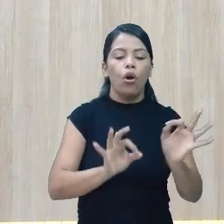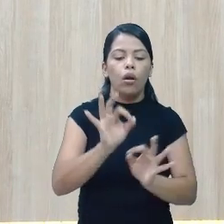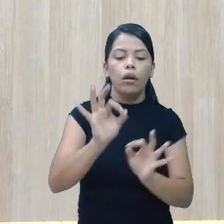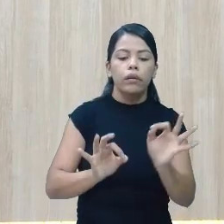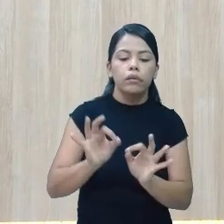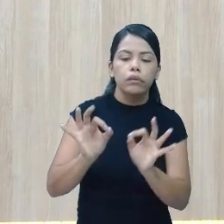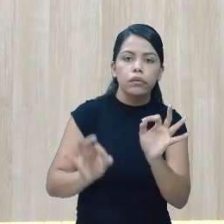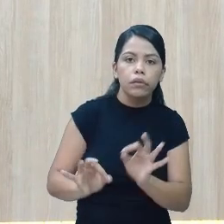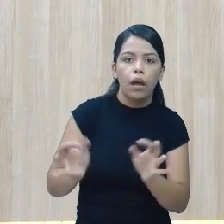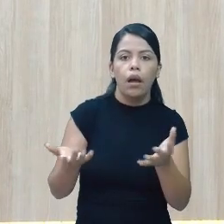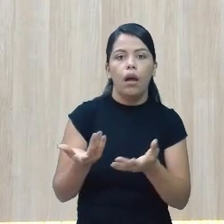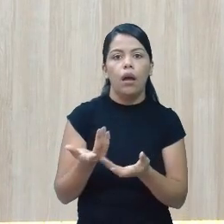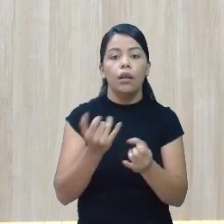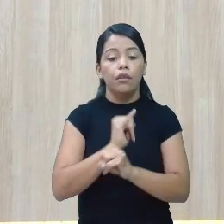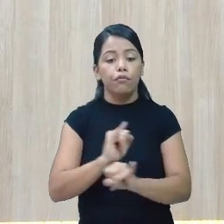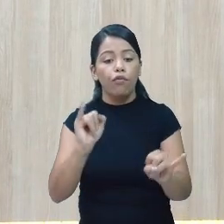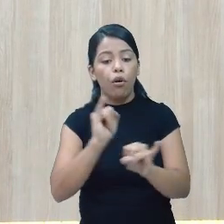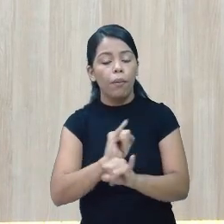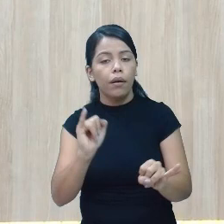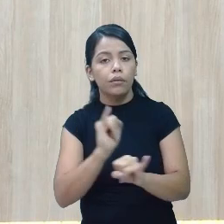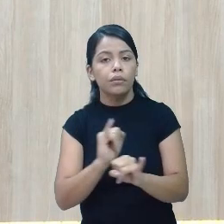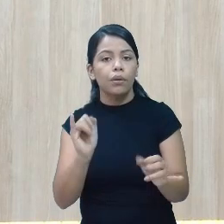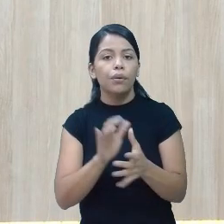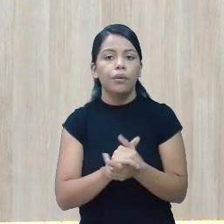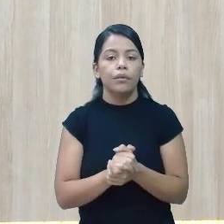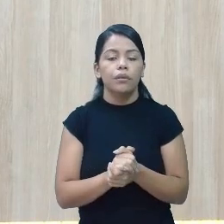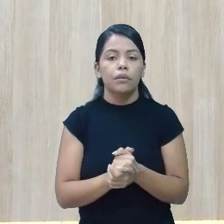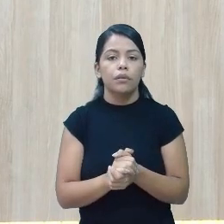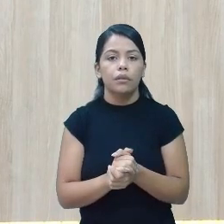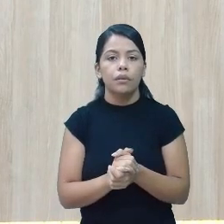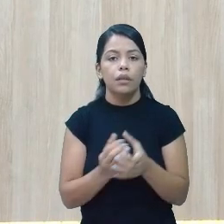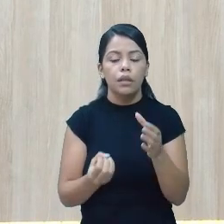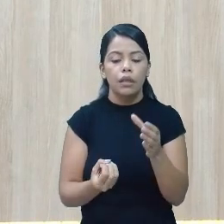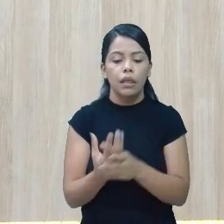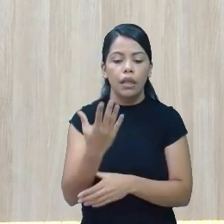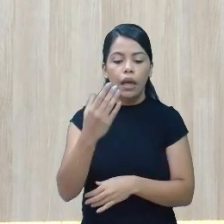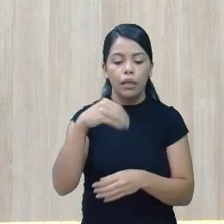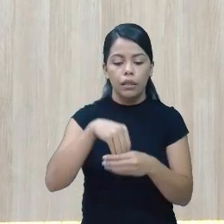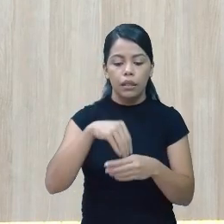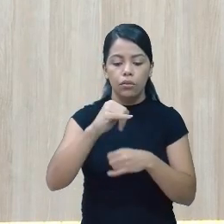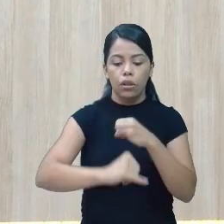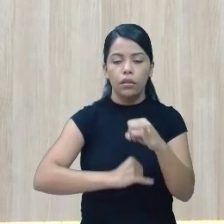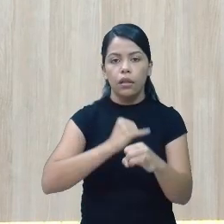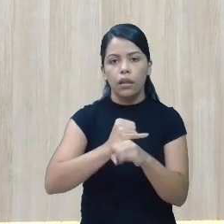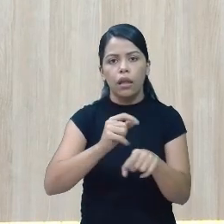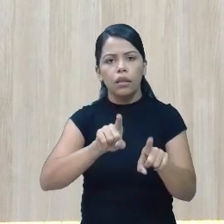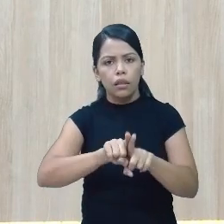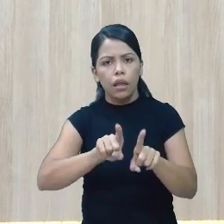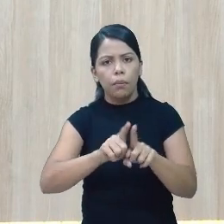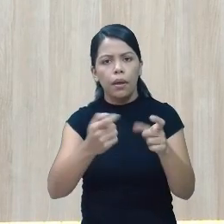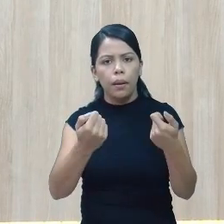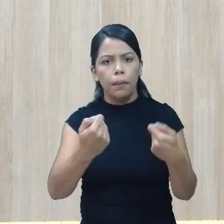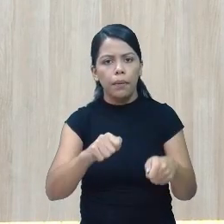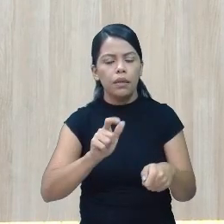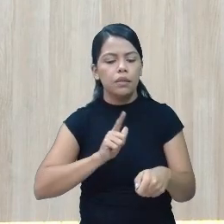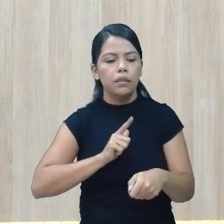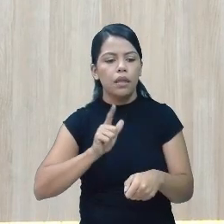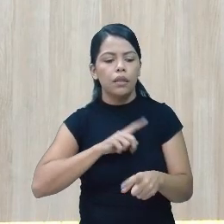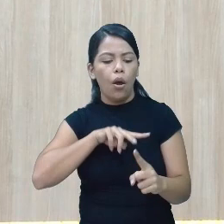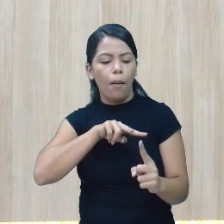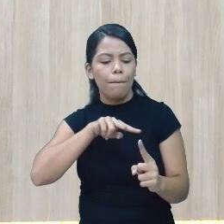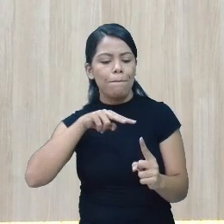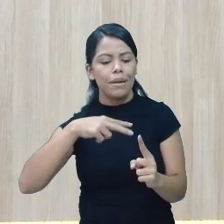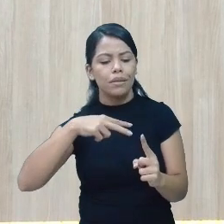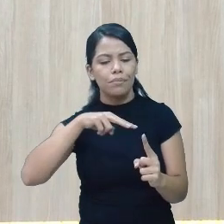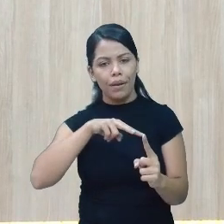muito expressivas de dados e informações que são geradas na internet, elas precisam ter um olhar diferenciado.